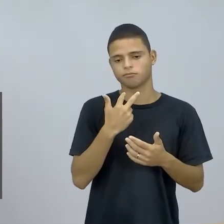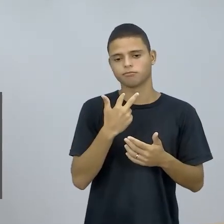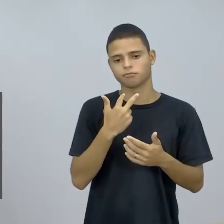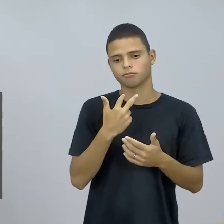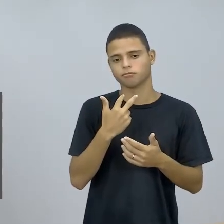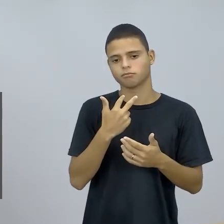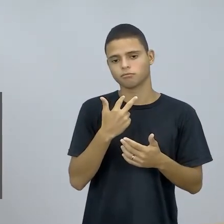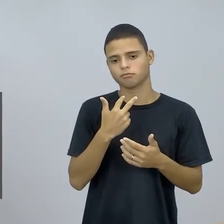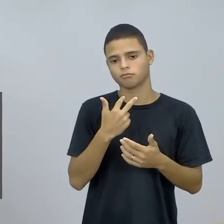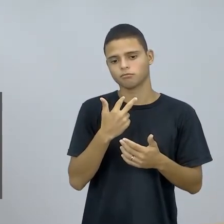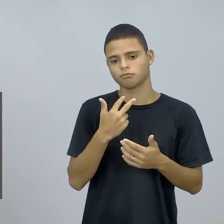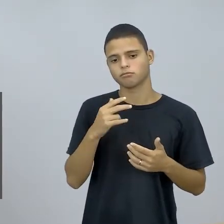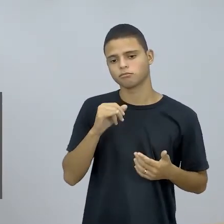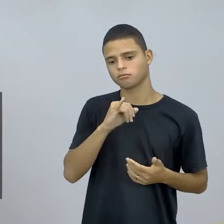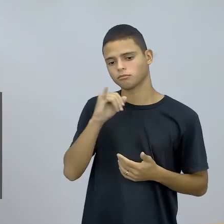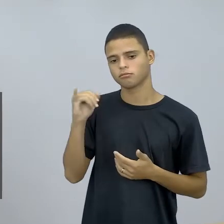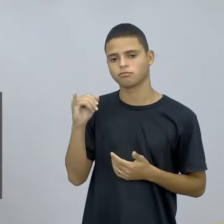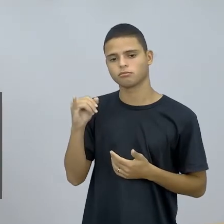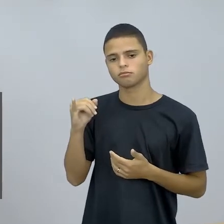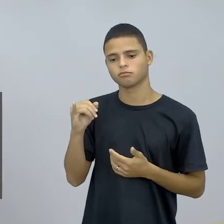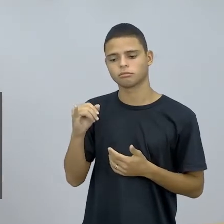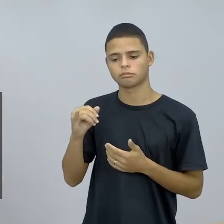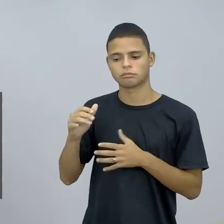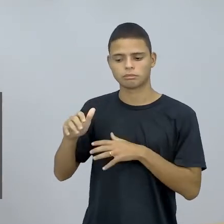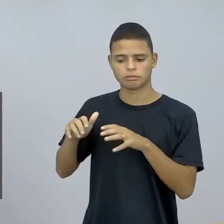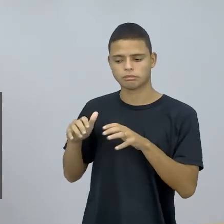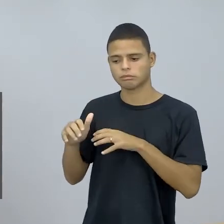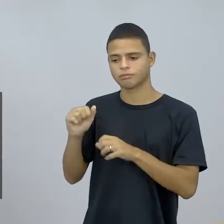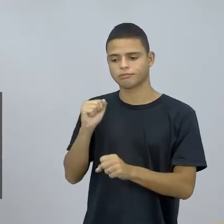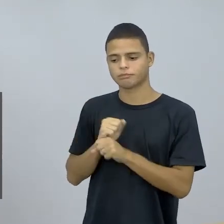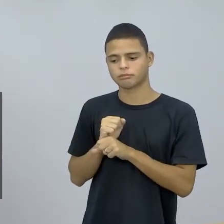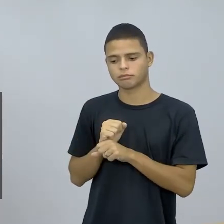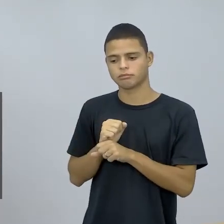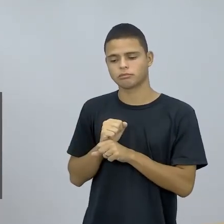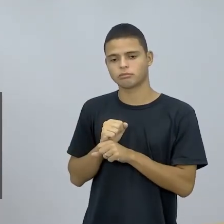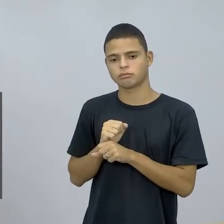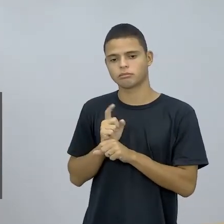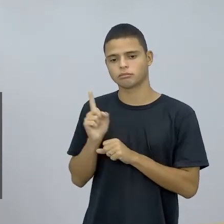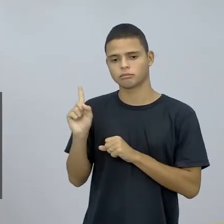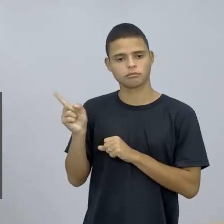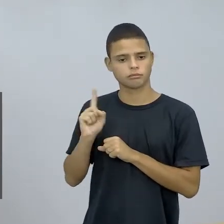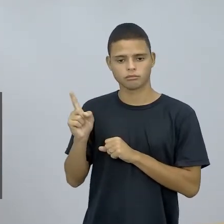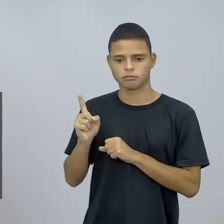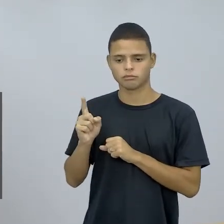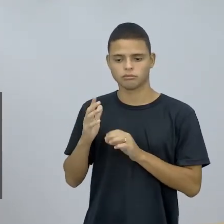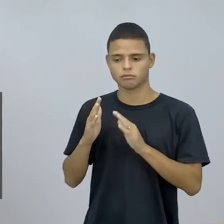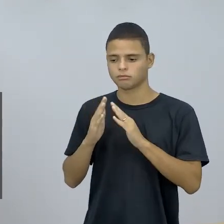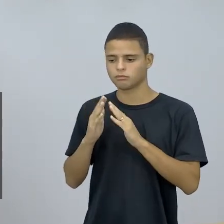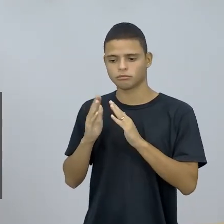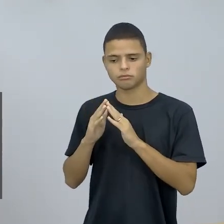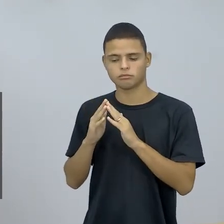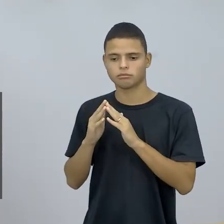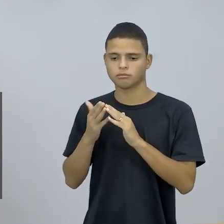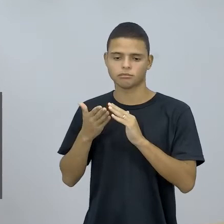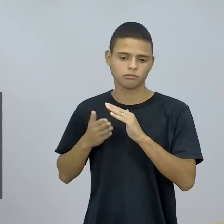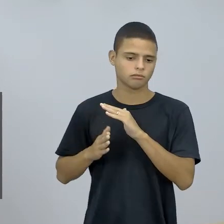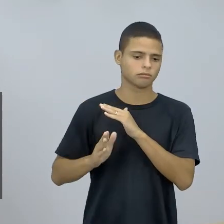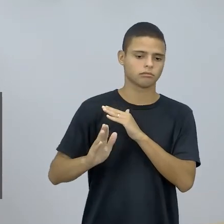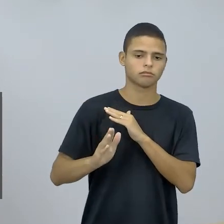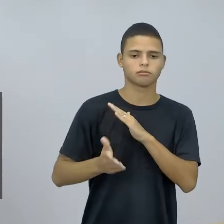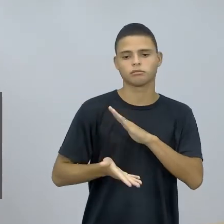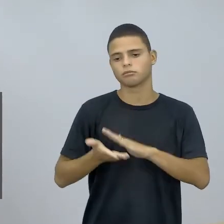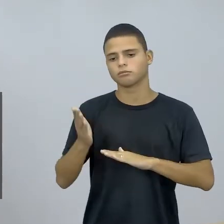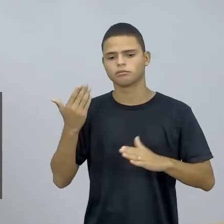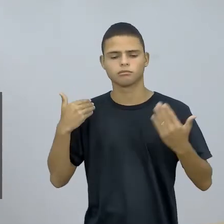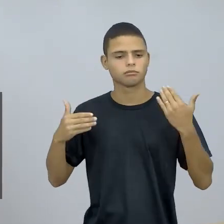Se eu naquele momento tivesse paralisado, não vou sair de casa, porque a família, lógico